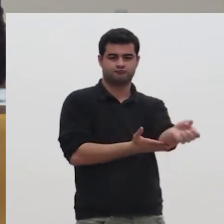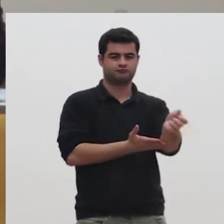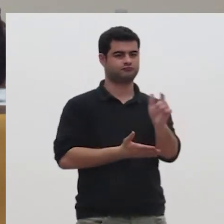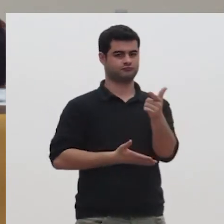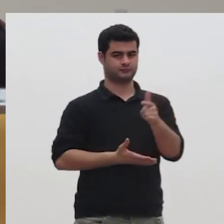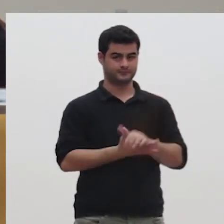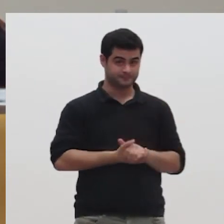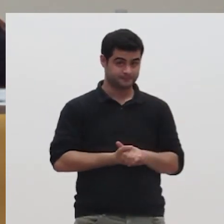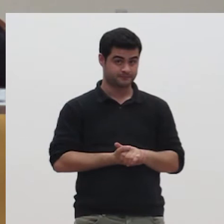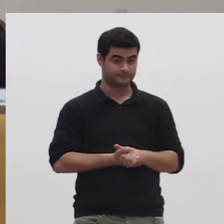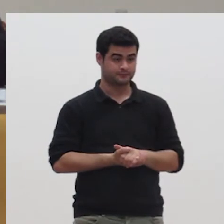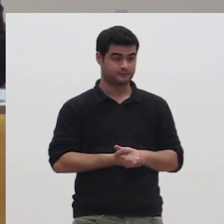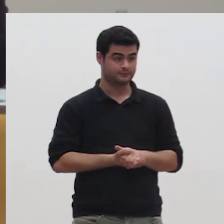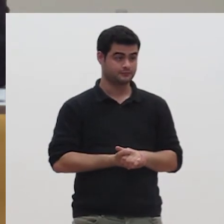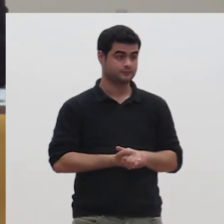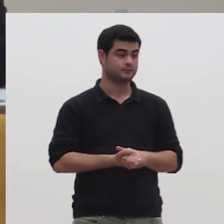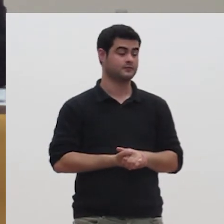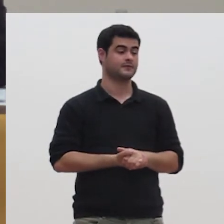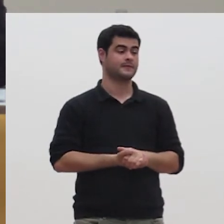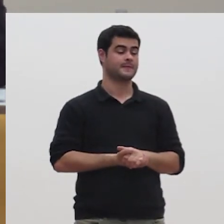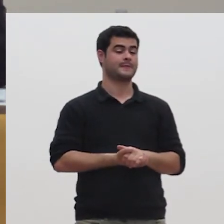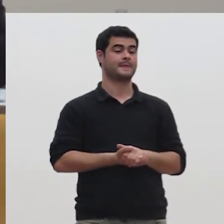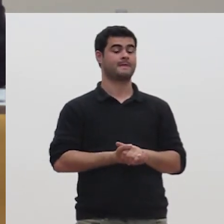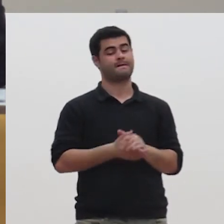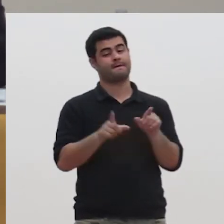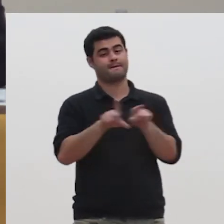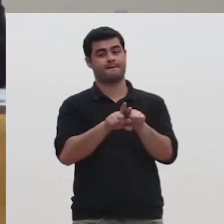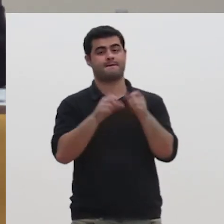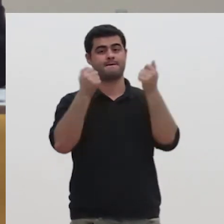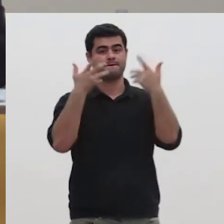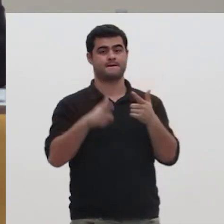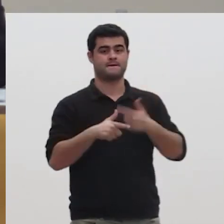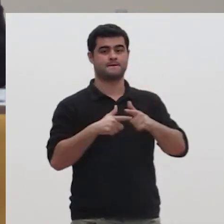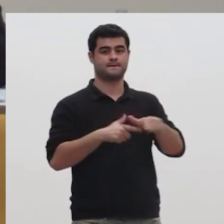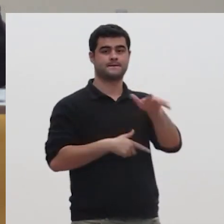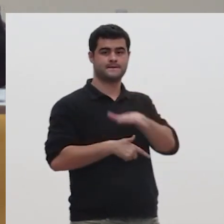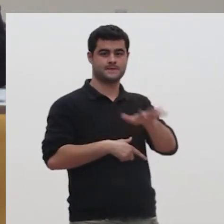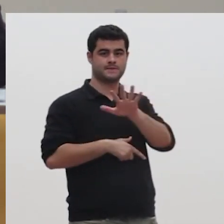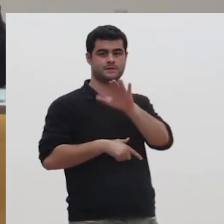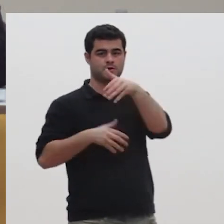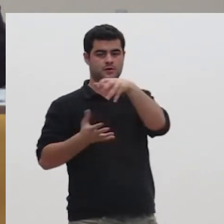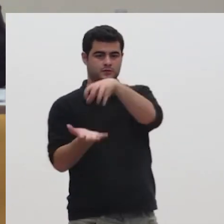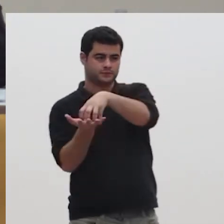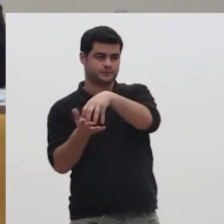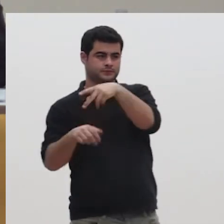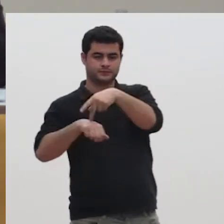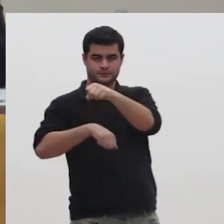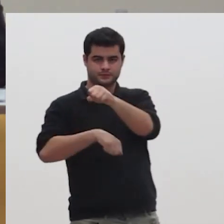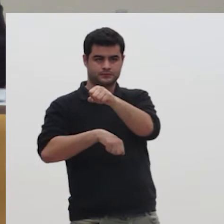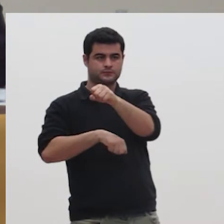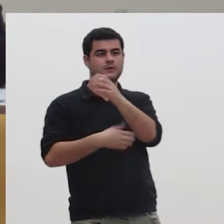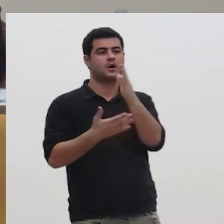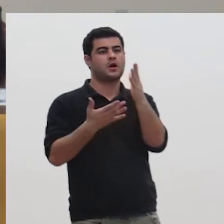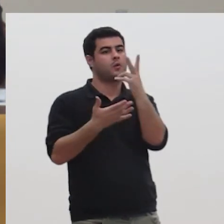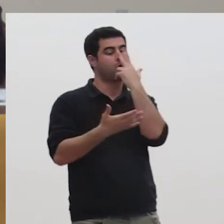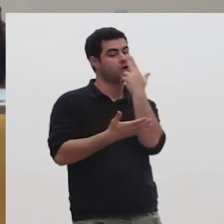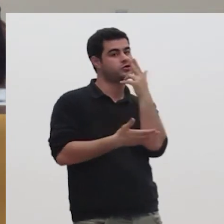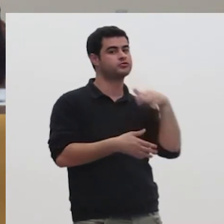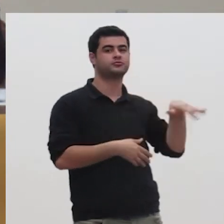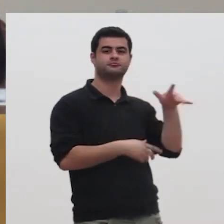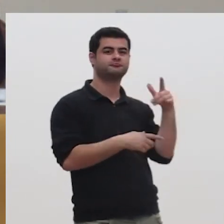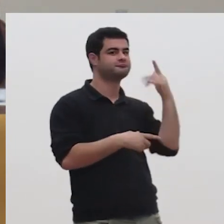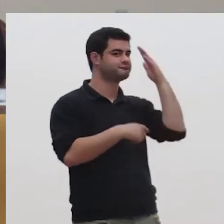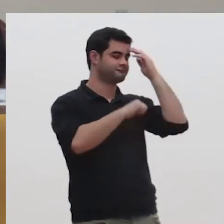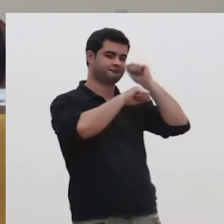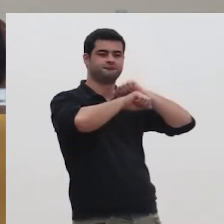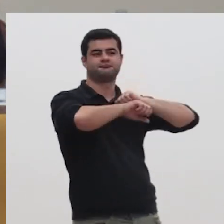esse problema lá no Fórum de Coordenador de Pós-Graduação. Pelo jeito, o pessoal ainda não conseguiu entender que o problema